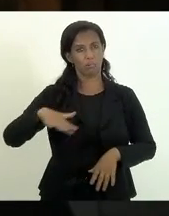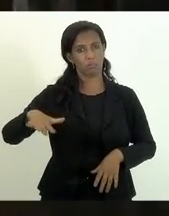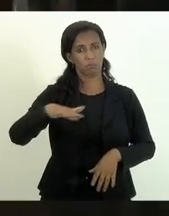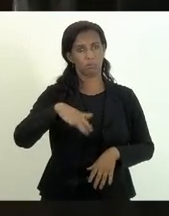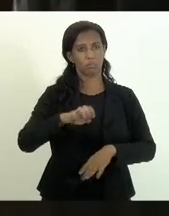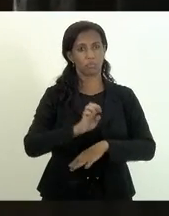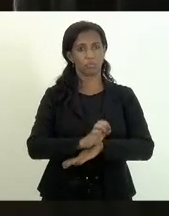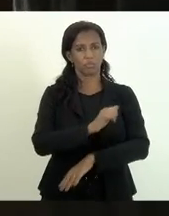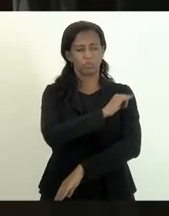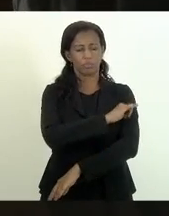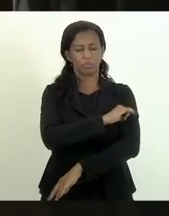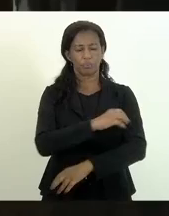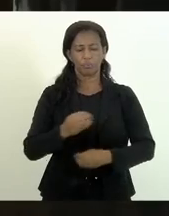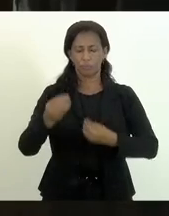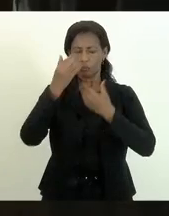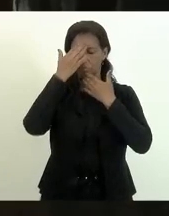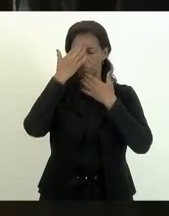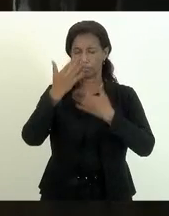presente